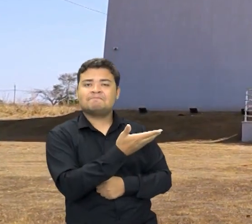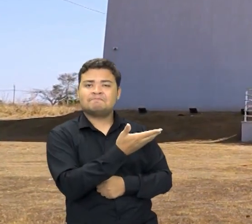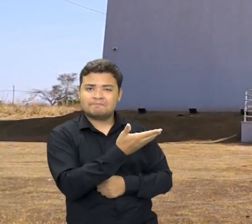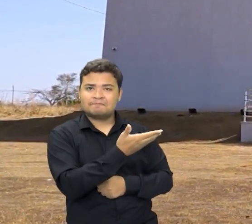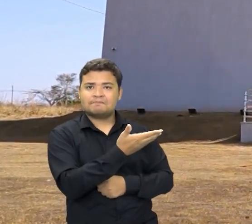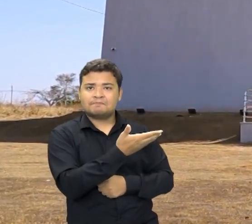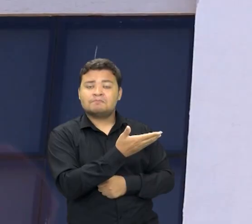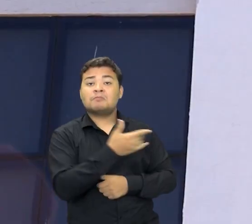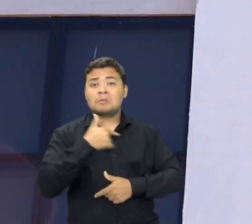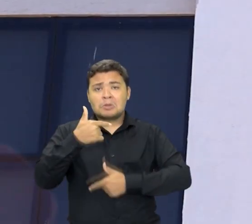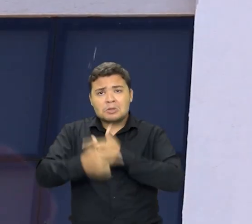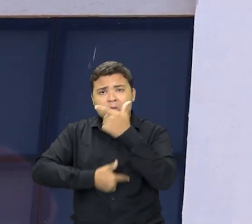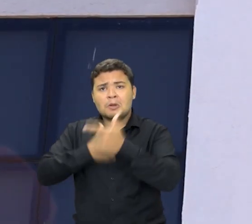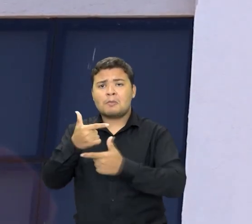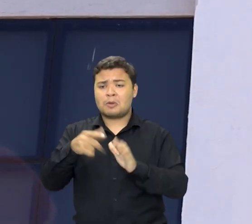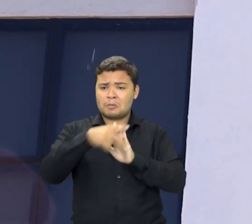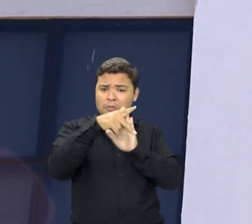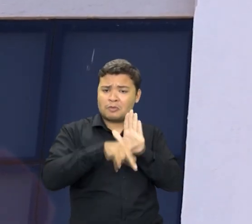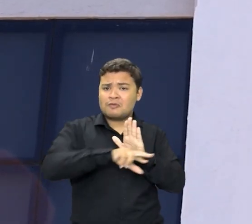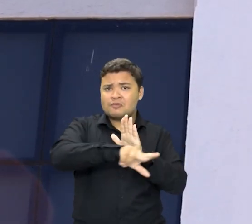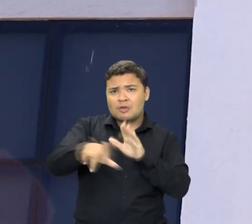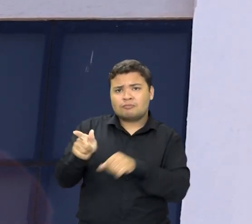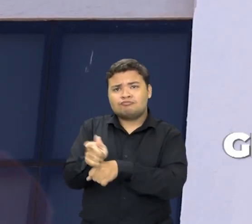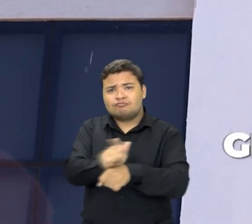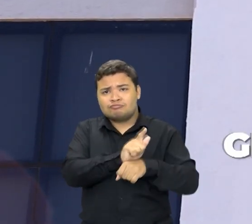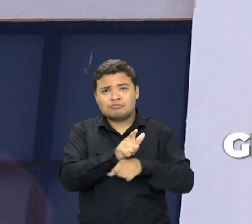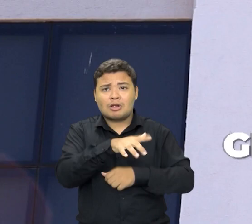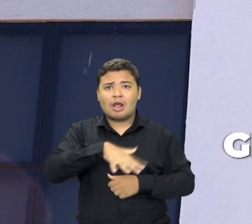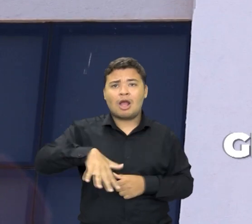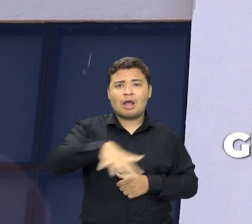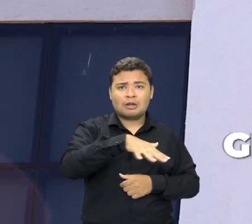encontra soluções, promove a evolução de um país,